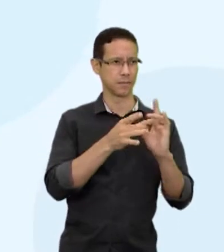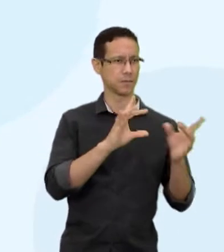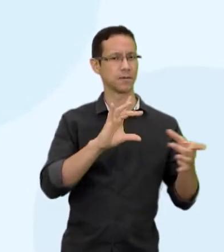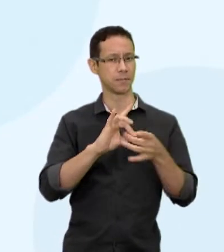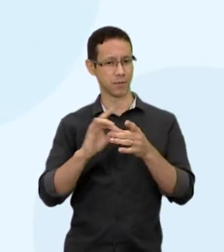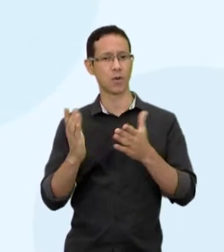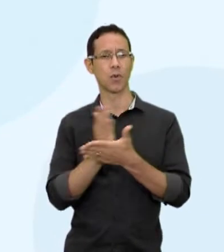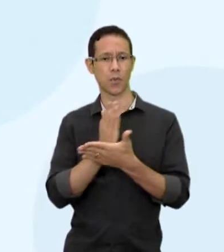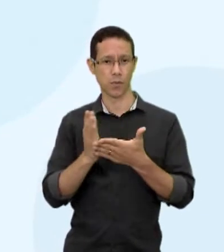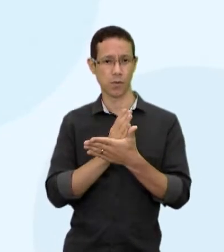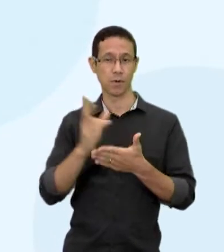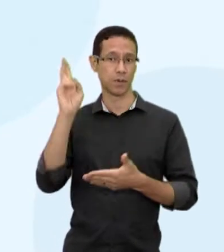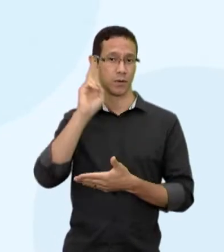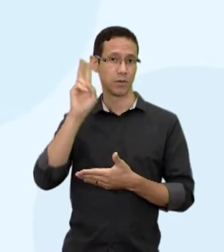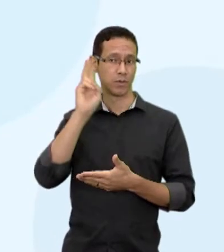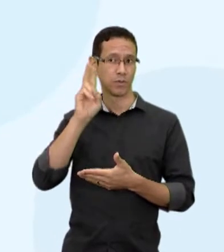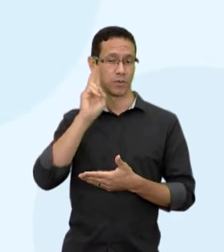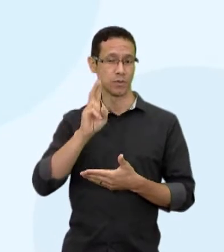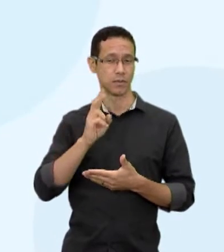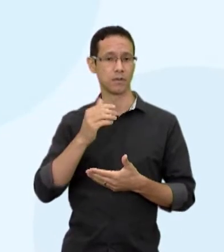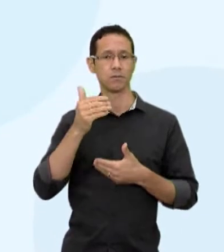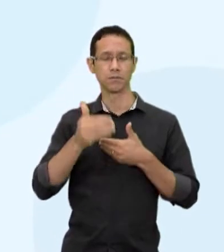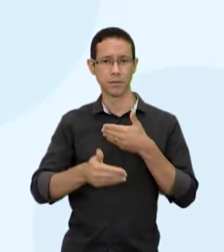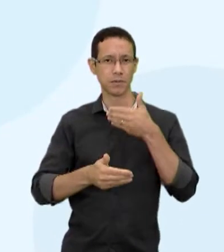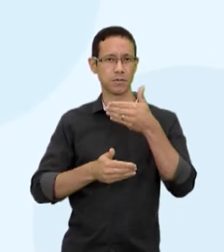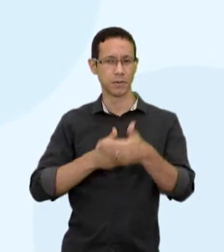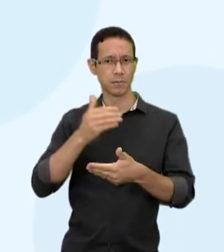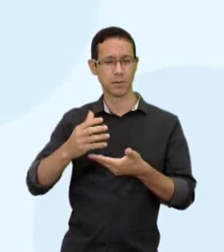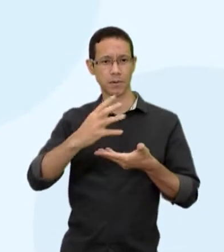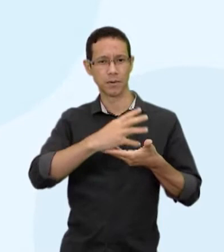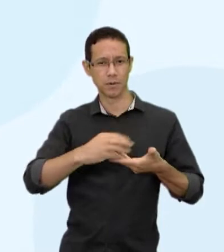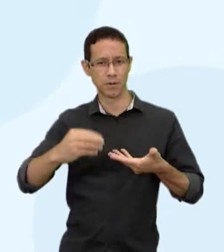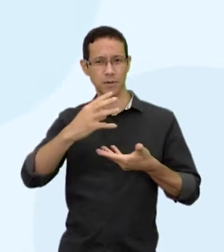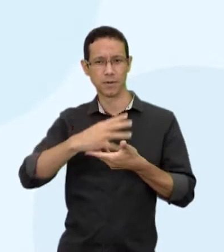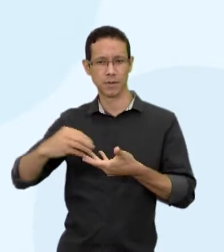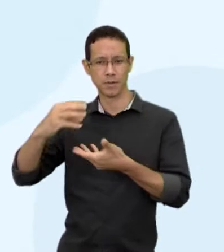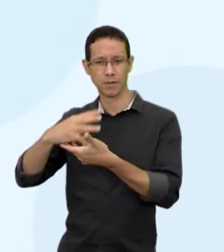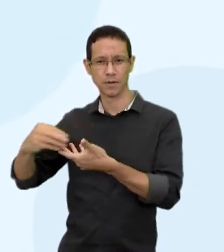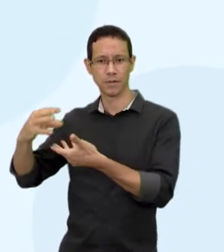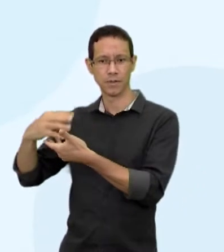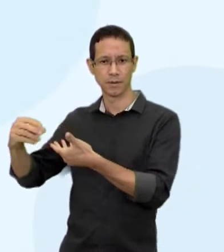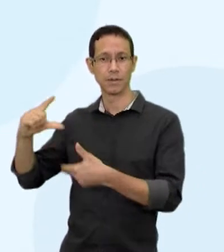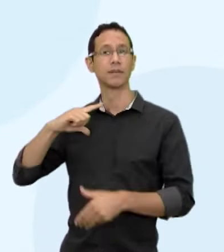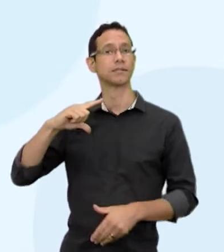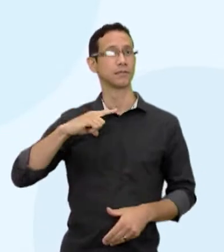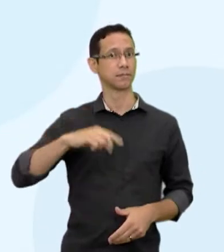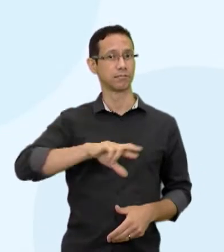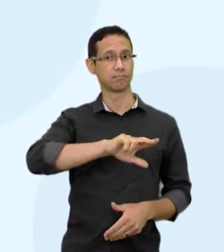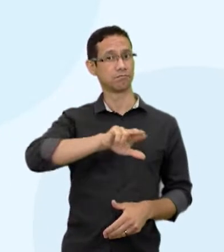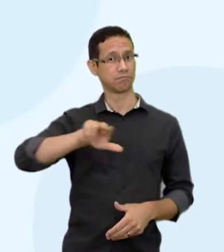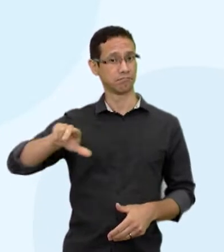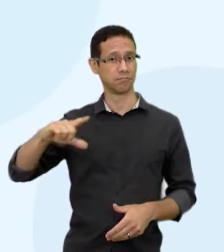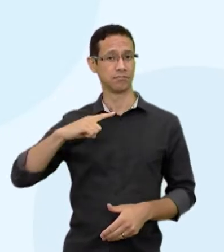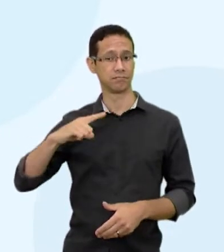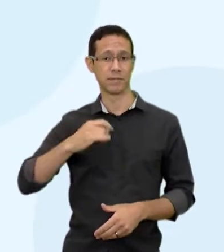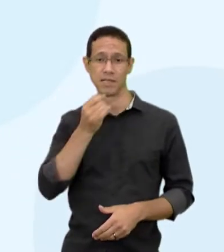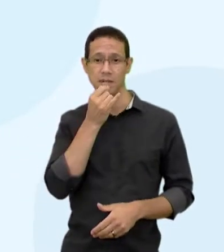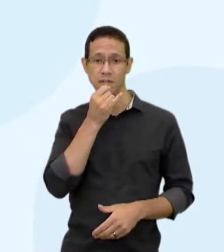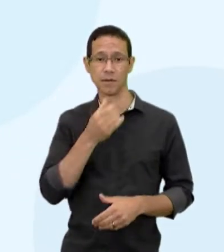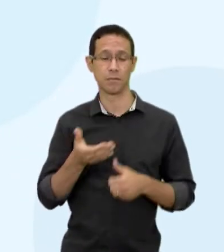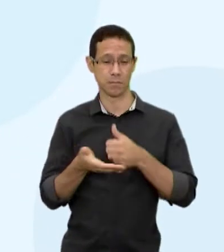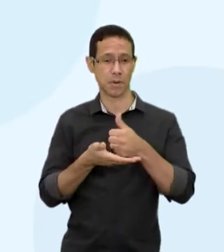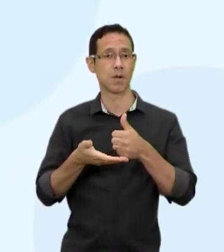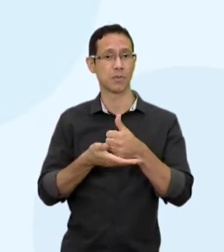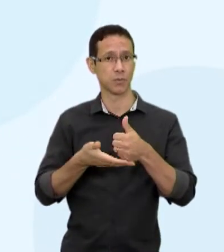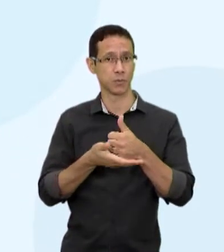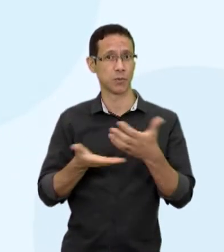que, historicamente, elas vão saindo umas das outras. Elas partilham muitos aspectos, como o vocabulário básico,